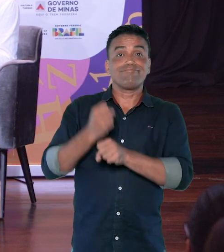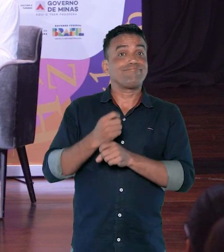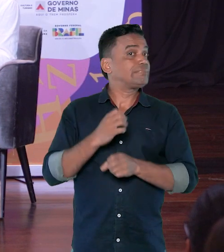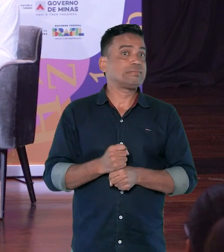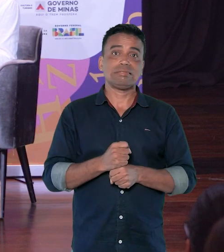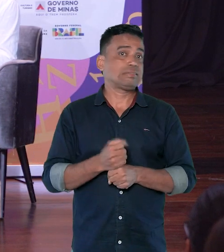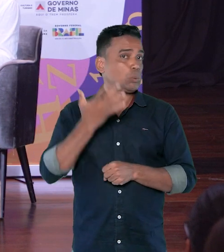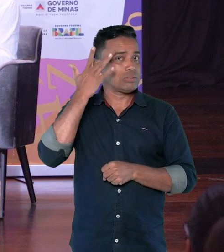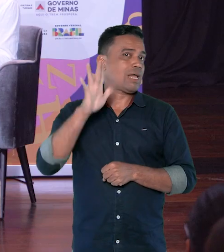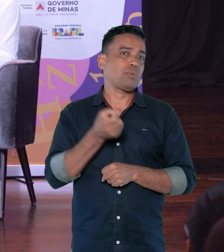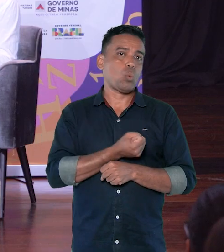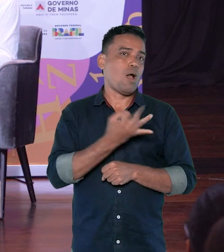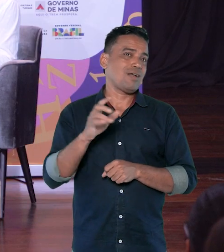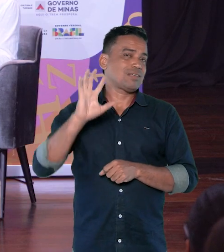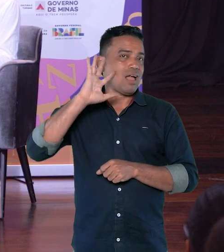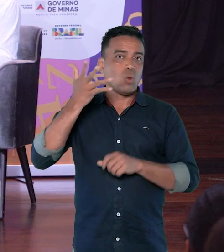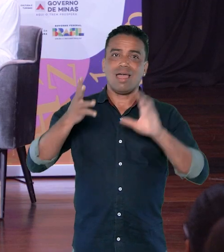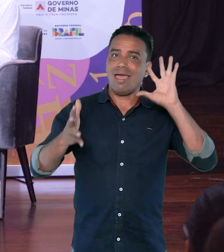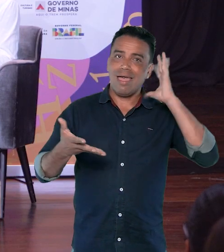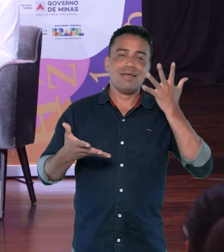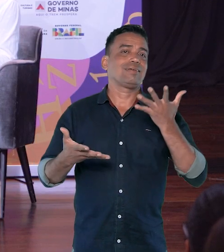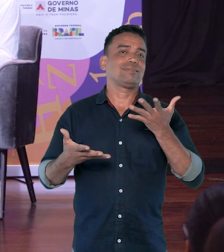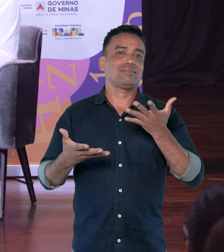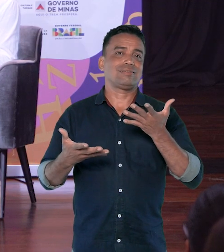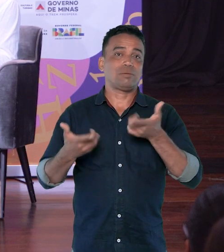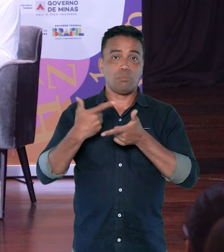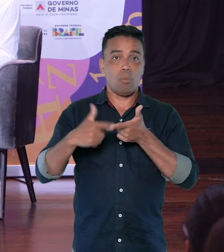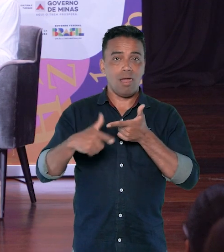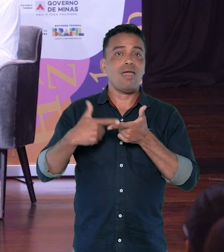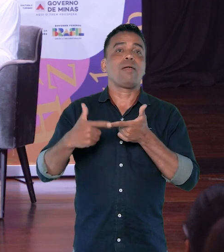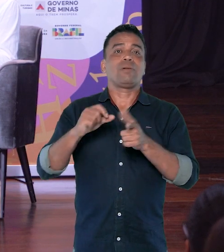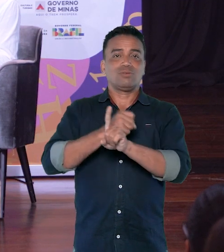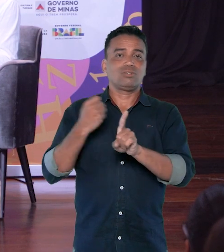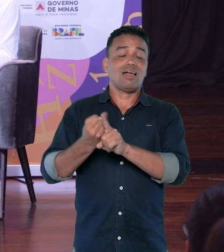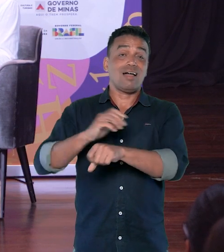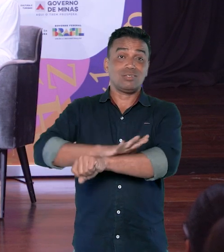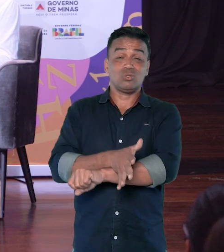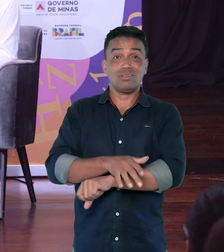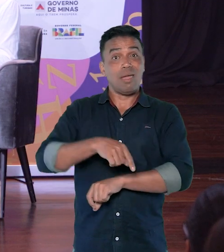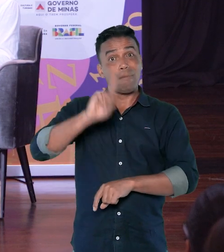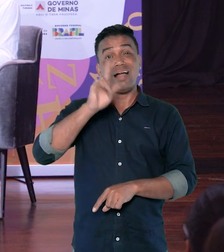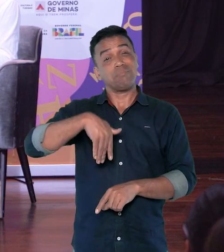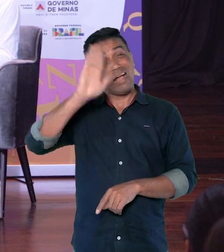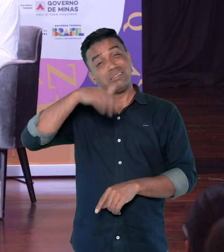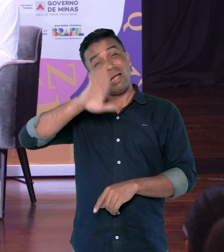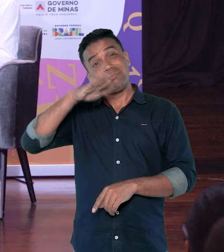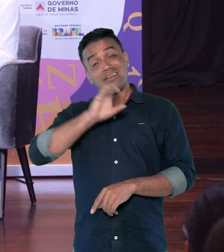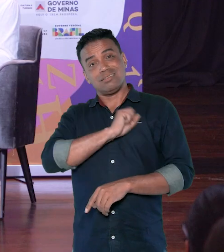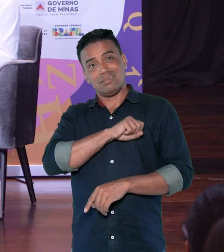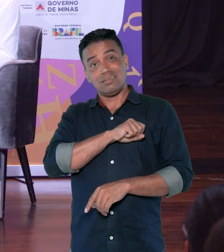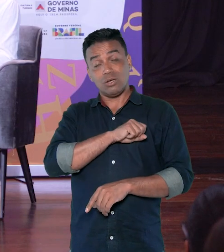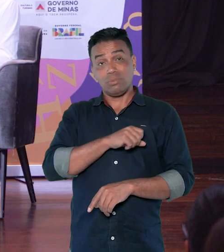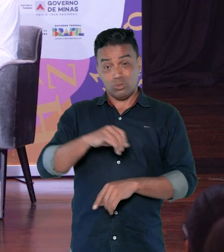Você não consegue quantificar o quanto de racismo tem, e isso é o mais perverso, né? Porque quem sofre esse tipo de preconceito,